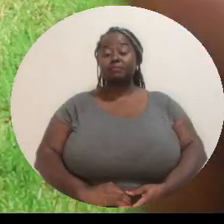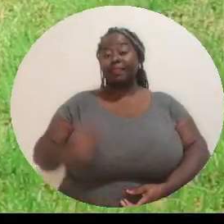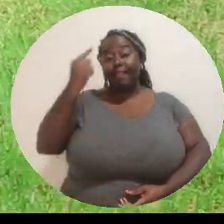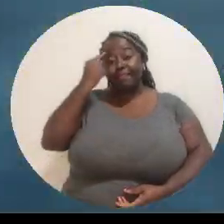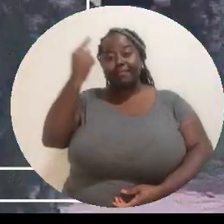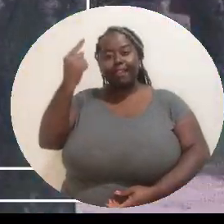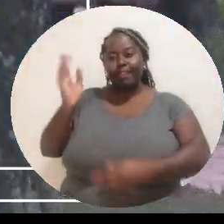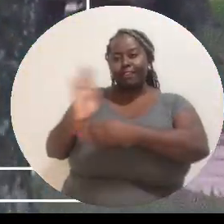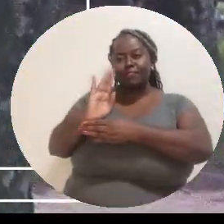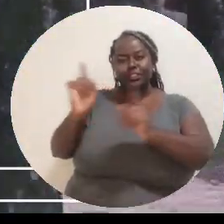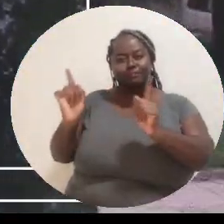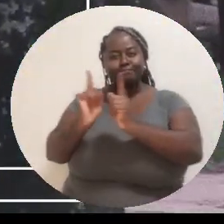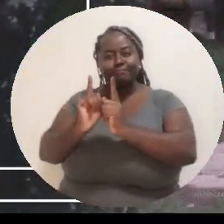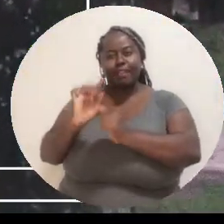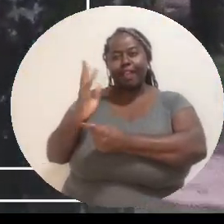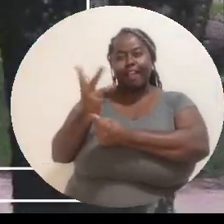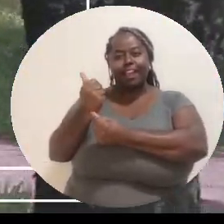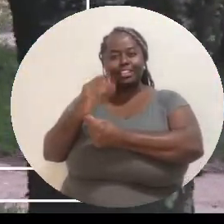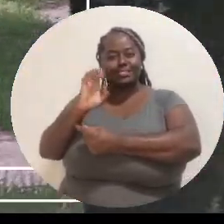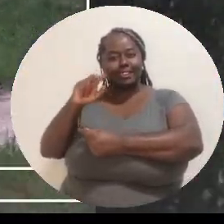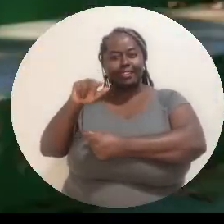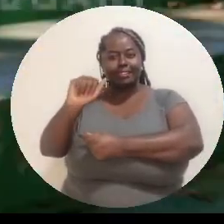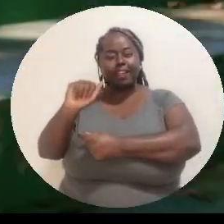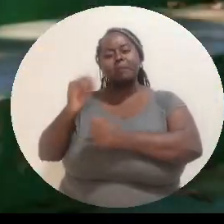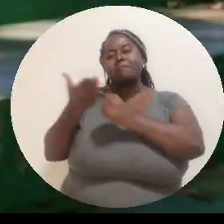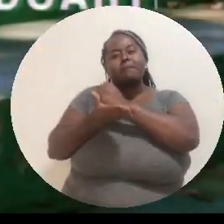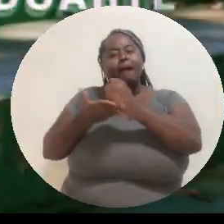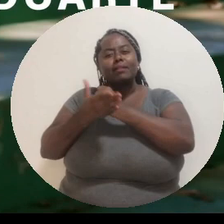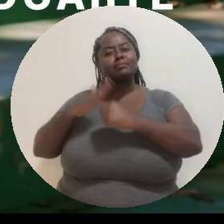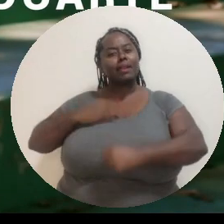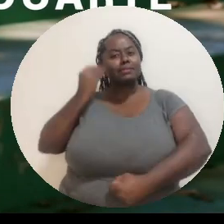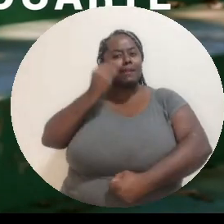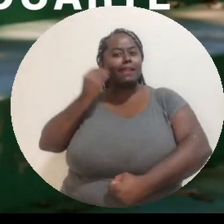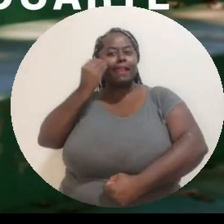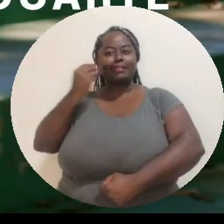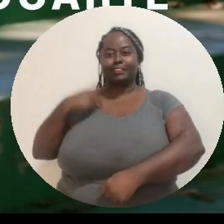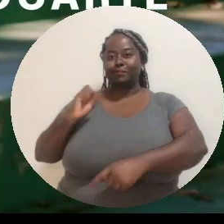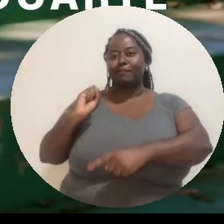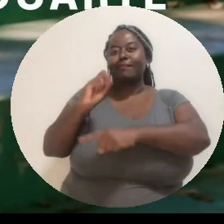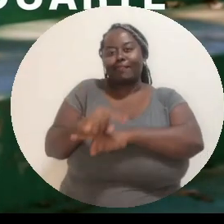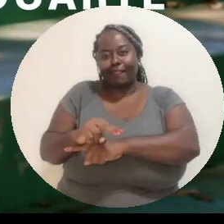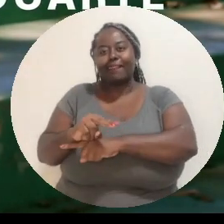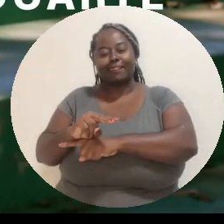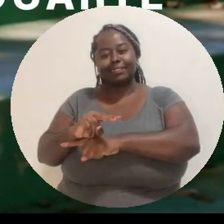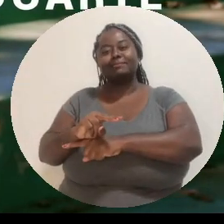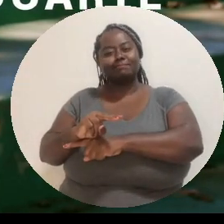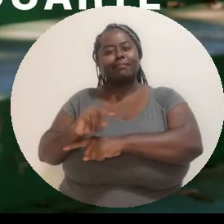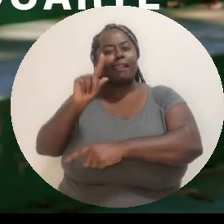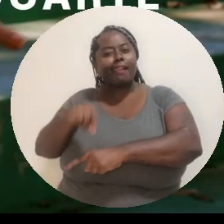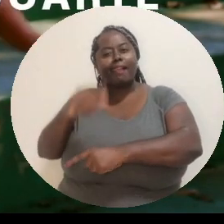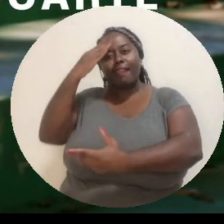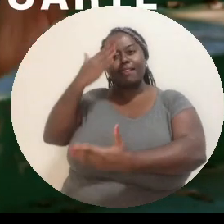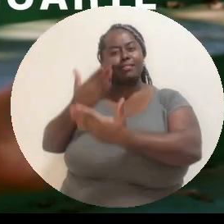A ideia do curta Arte em Cena, na verdade, se baseou muito na experiência que eu tive ao entrar, que era aquela coisa de acreditar